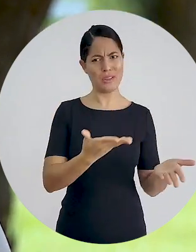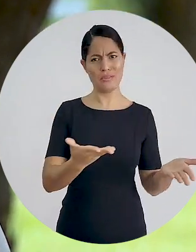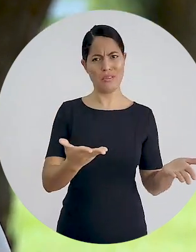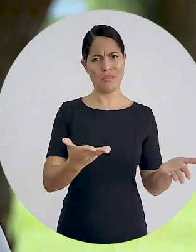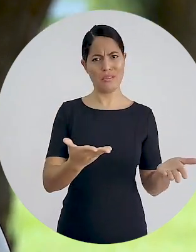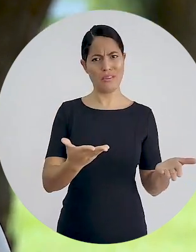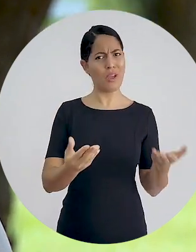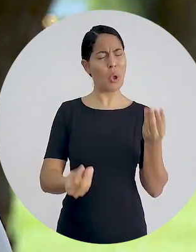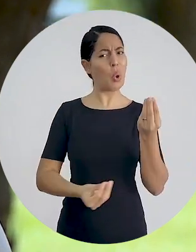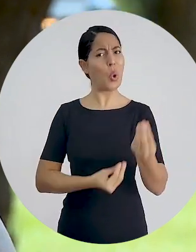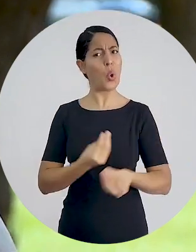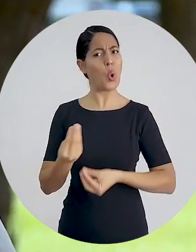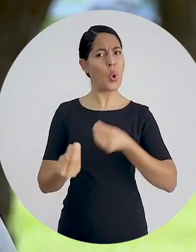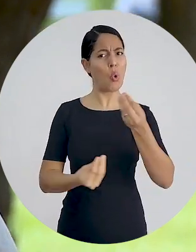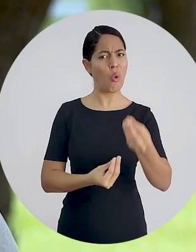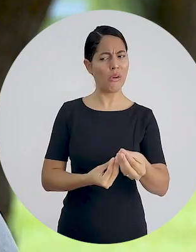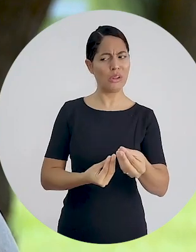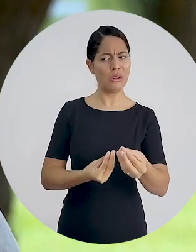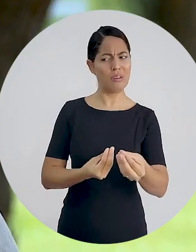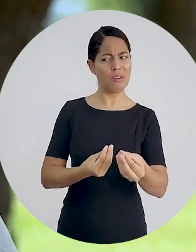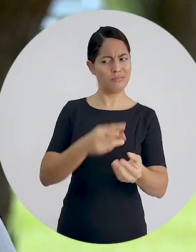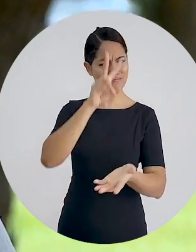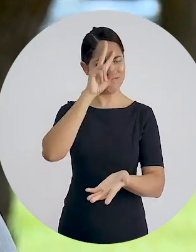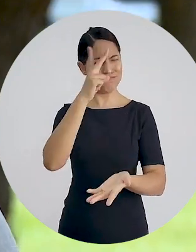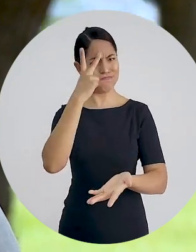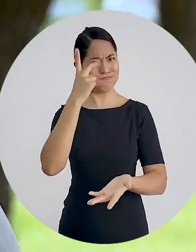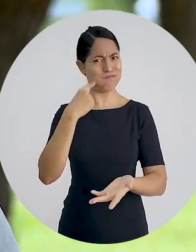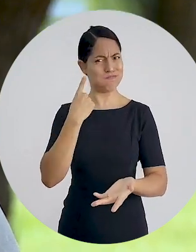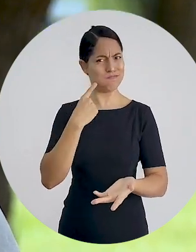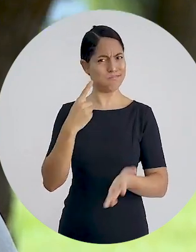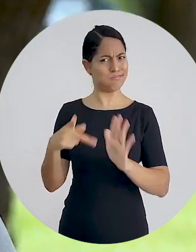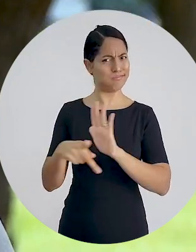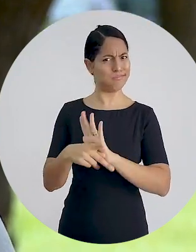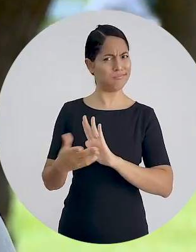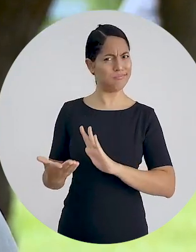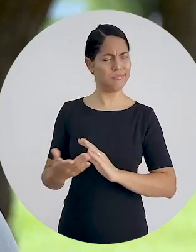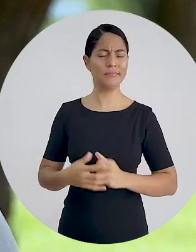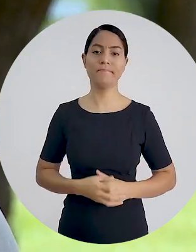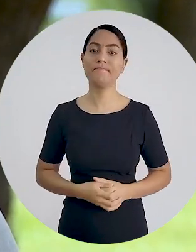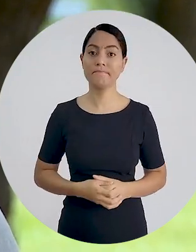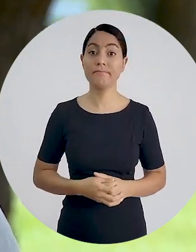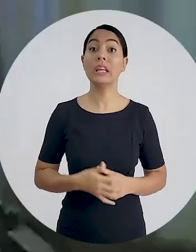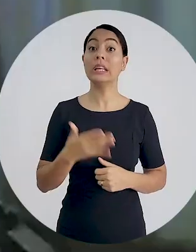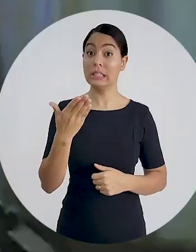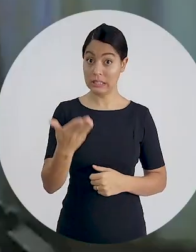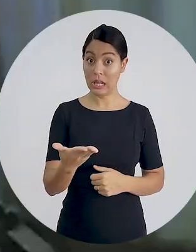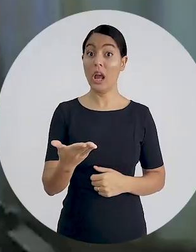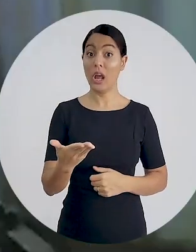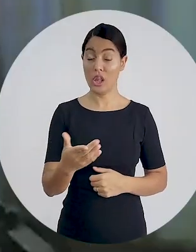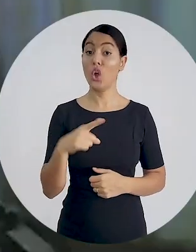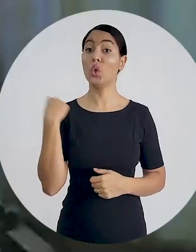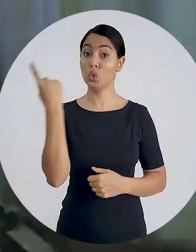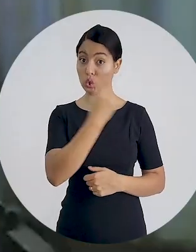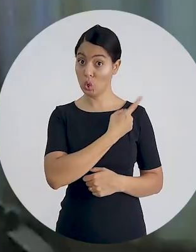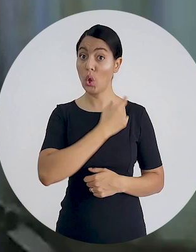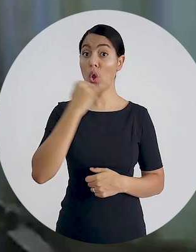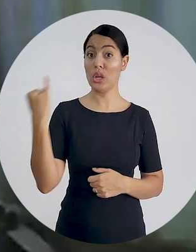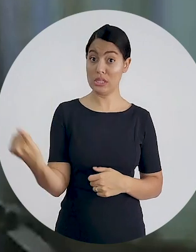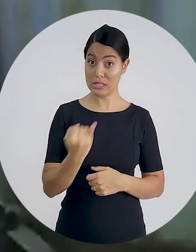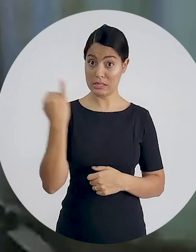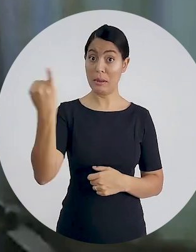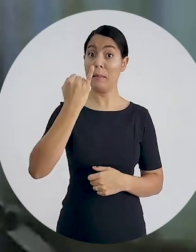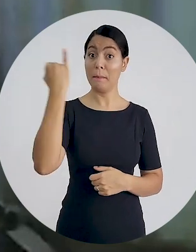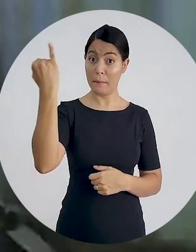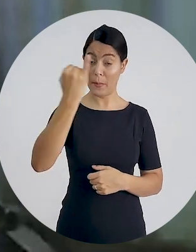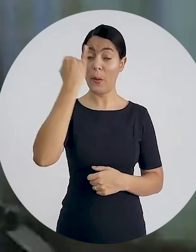com as advogadas, ratificam uma visão distorcida e equivocada da advocacia. Uma das coisas mais importantes